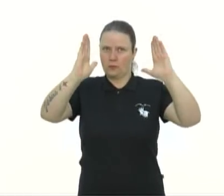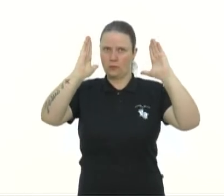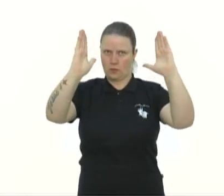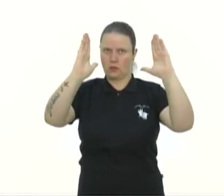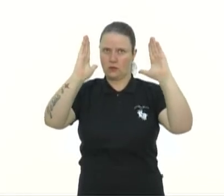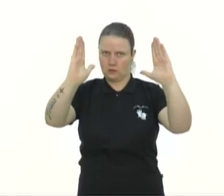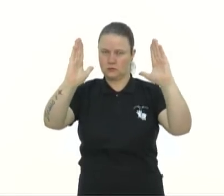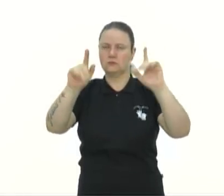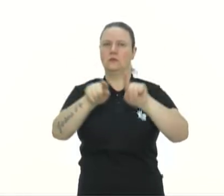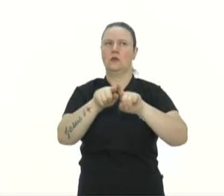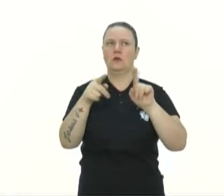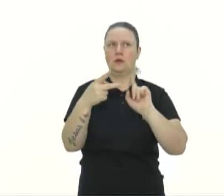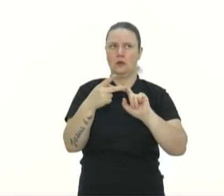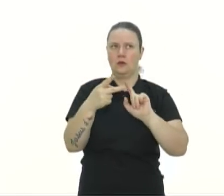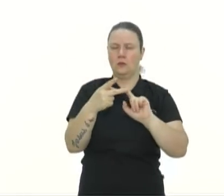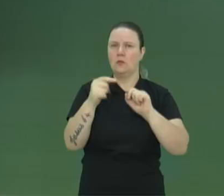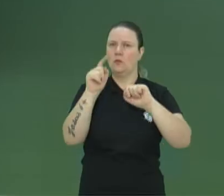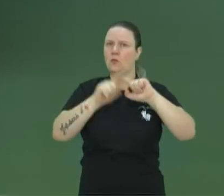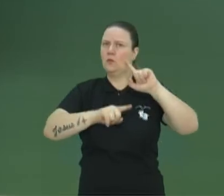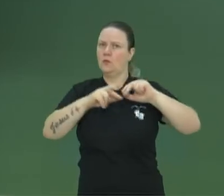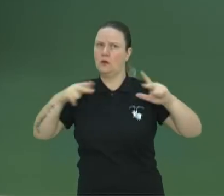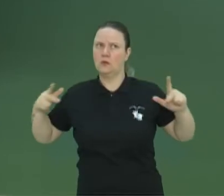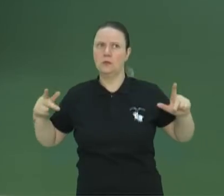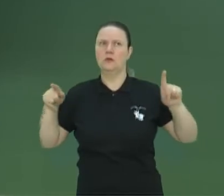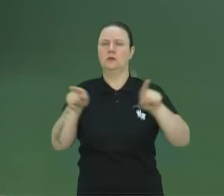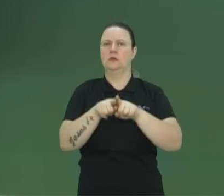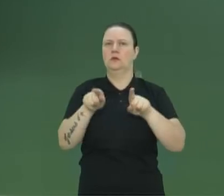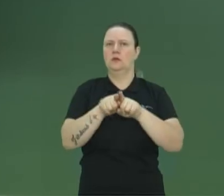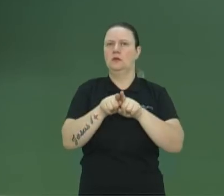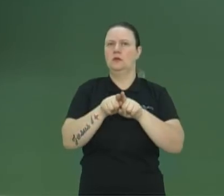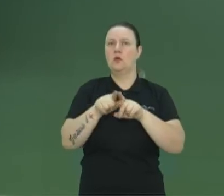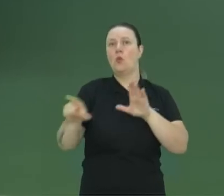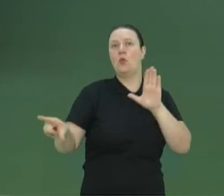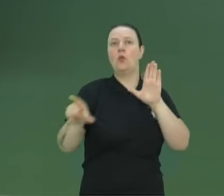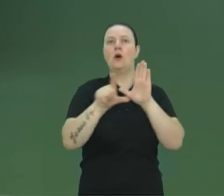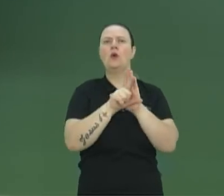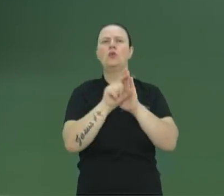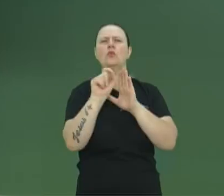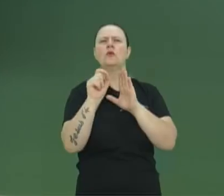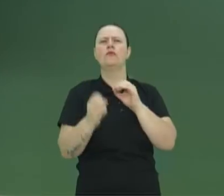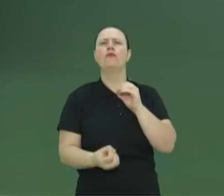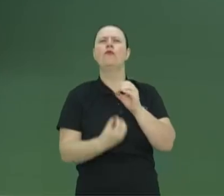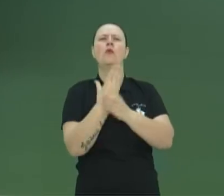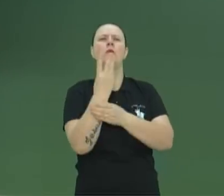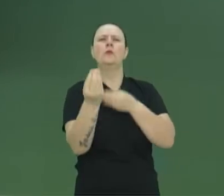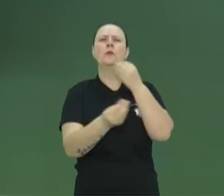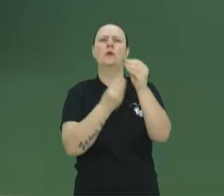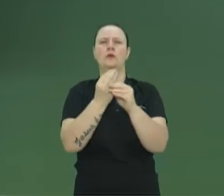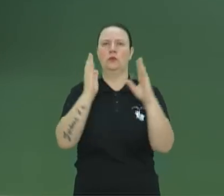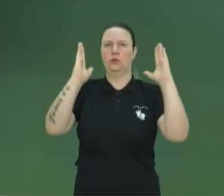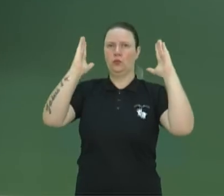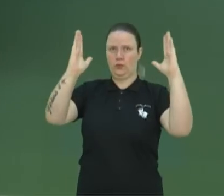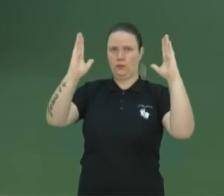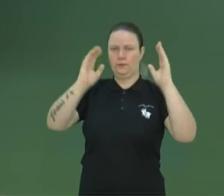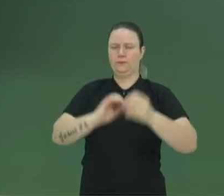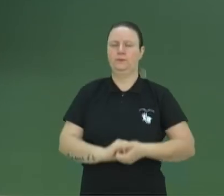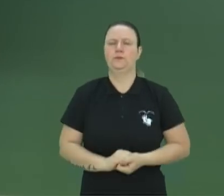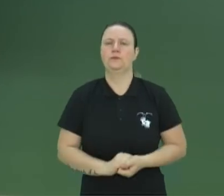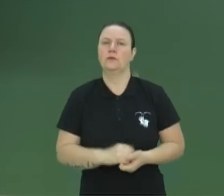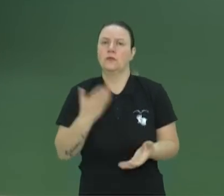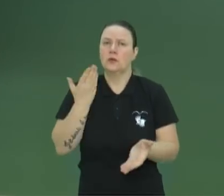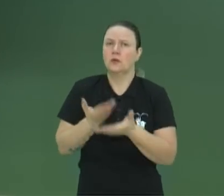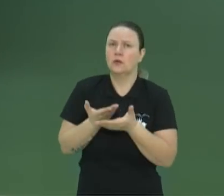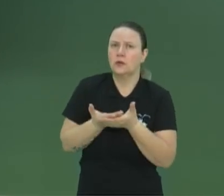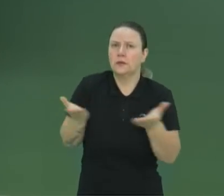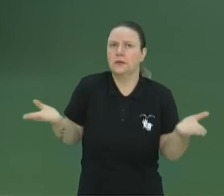elementos de uma matriz e lei de formação dessa matriz. Então esses foram da aula anterior. Na aula de hoje, o